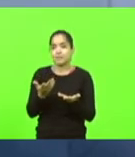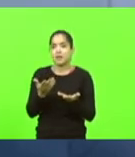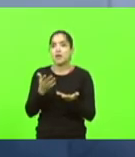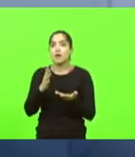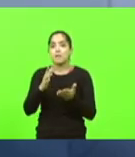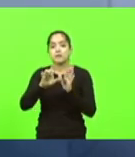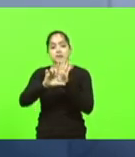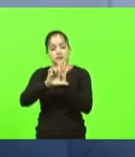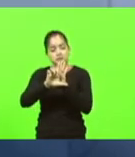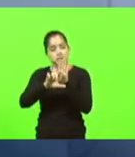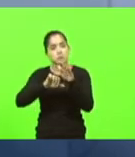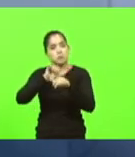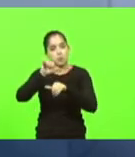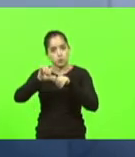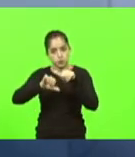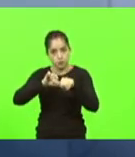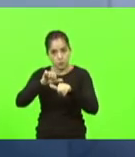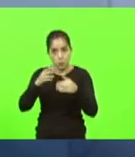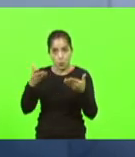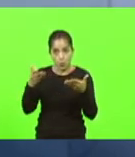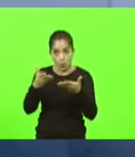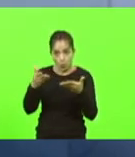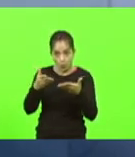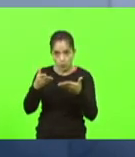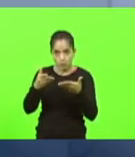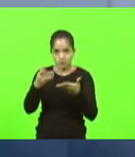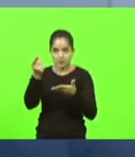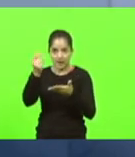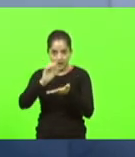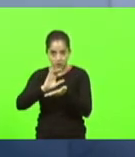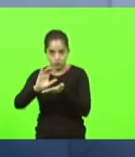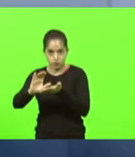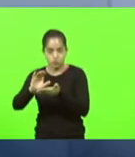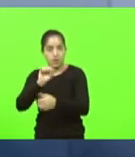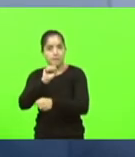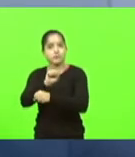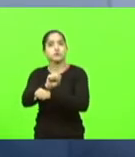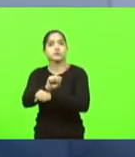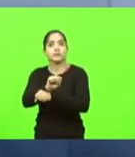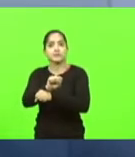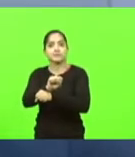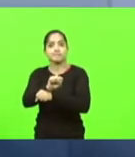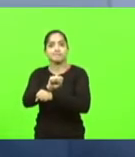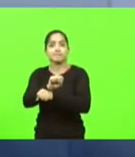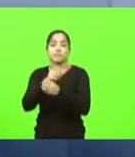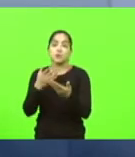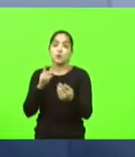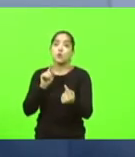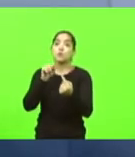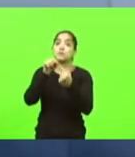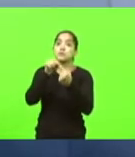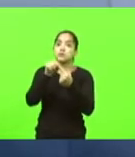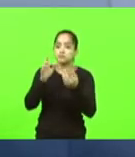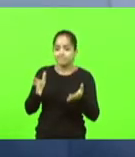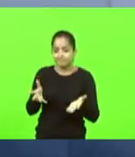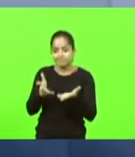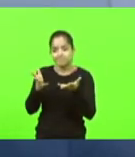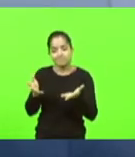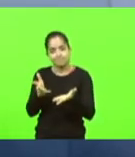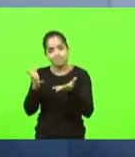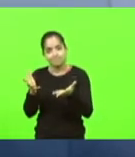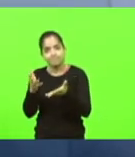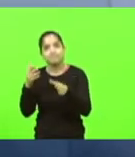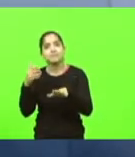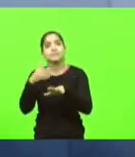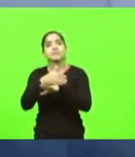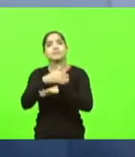legislação mudou. Hoje esse benefício é apenas suspenso. Isso teve justamente o objetivo de fomentar esse ingresso no mercado